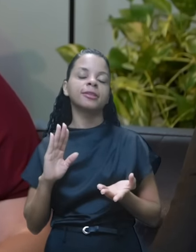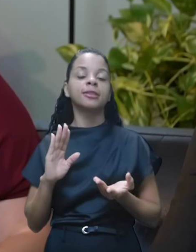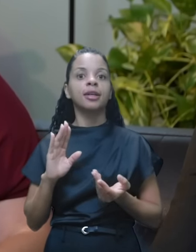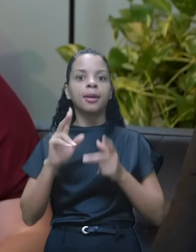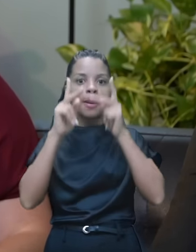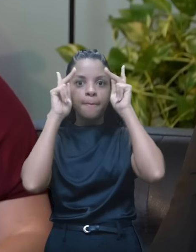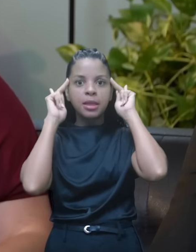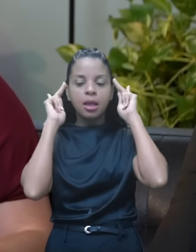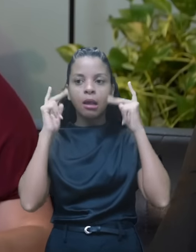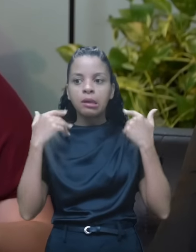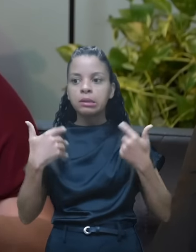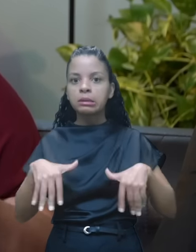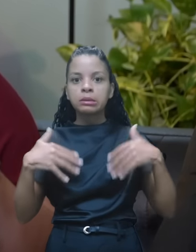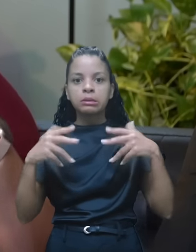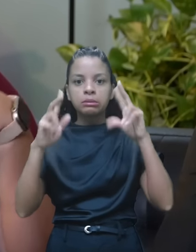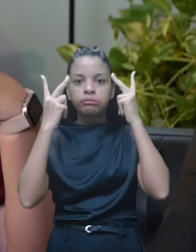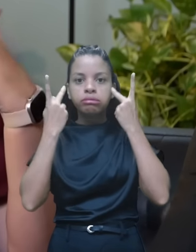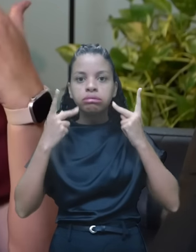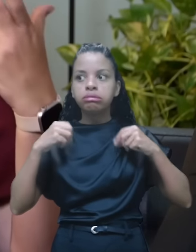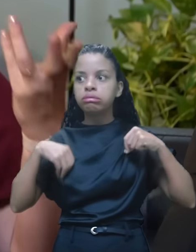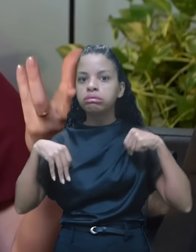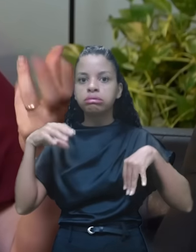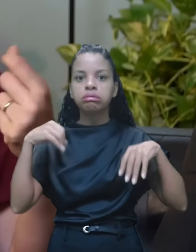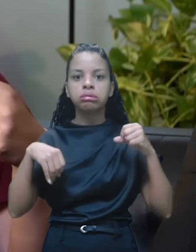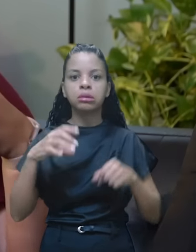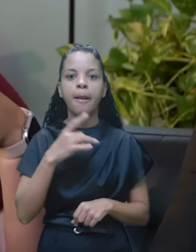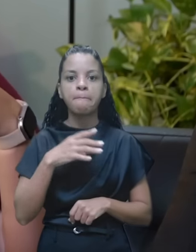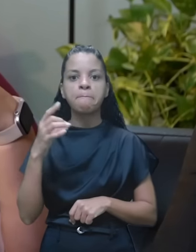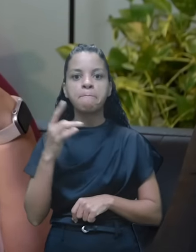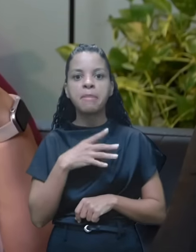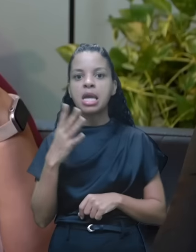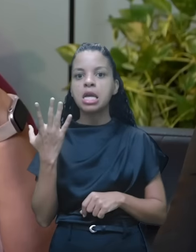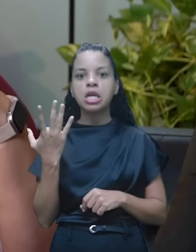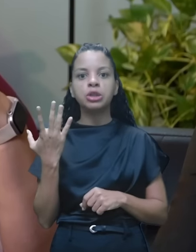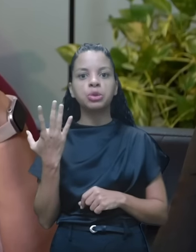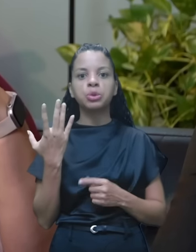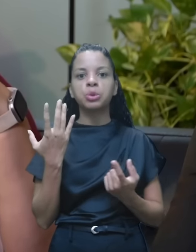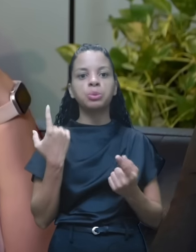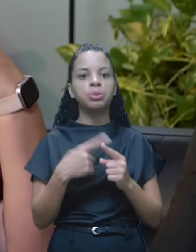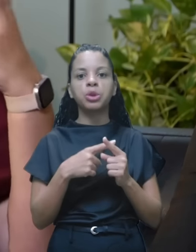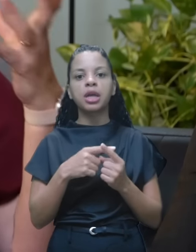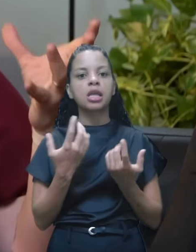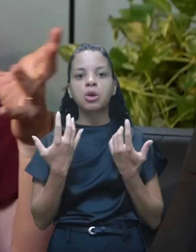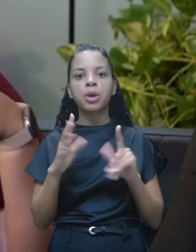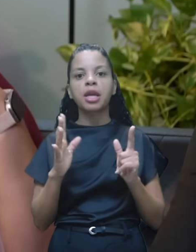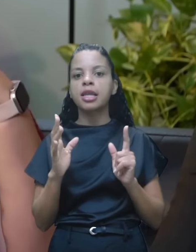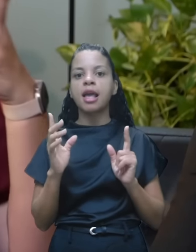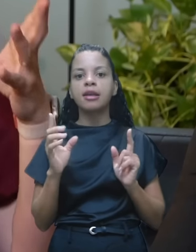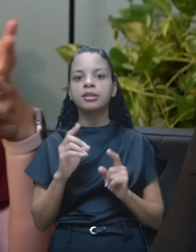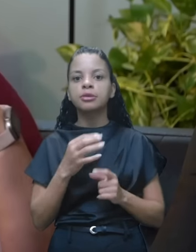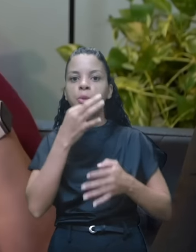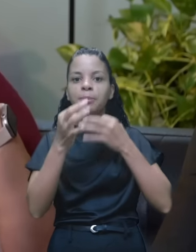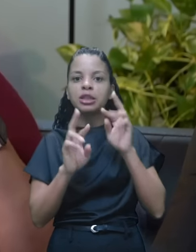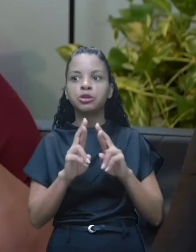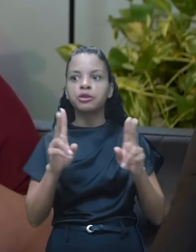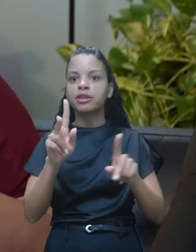ter coragem, porque ele tinha medo de ir contra o povo, ele tinha medo de ir contra Roma, E ele tenta